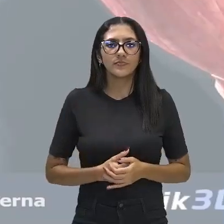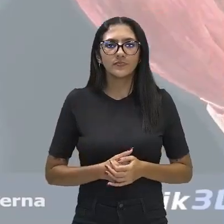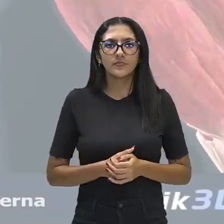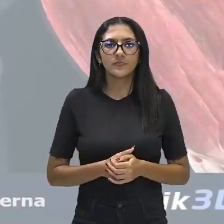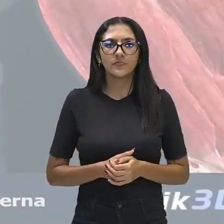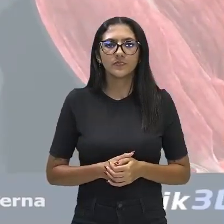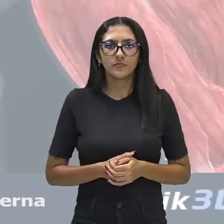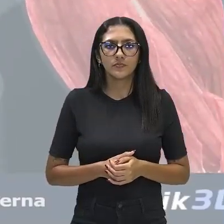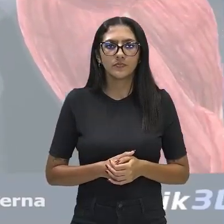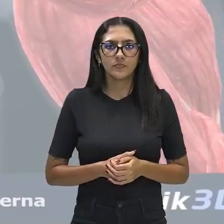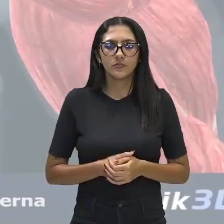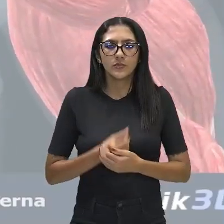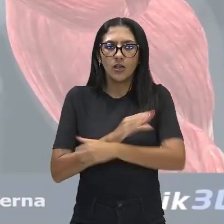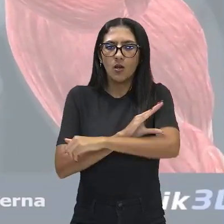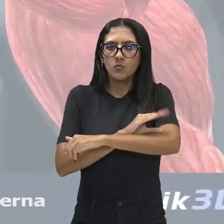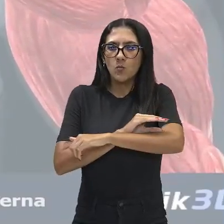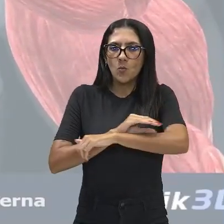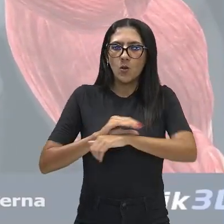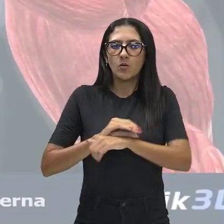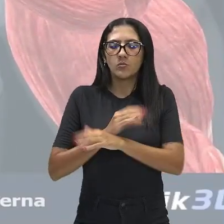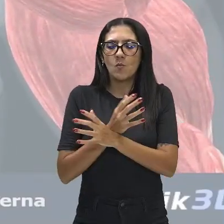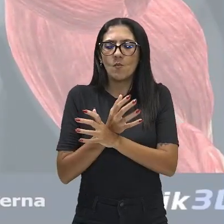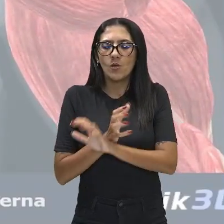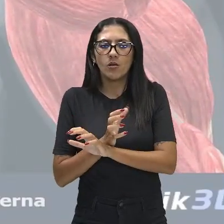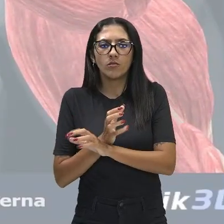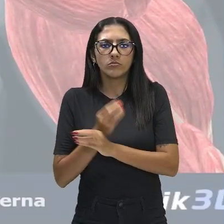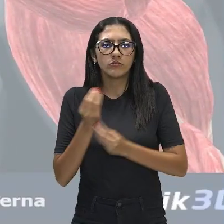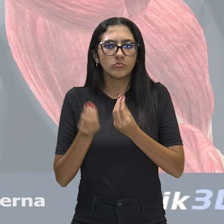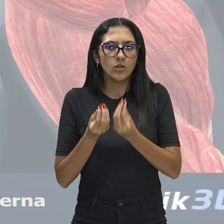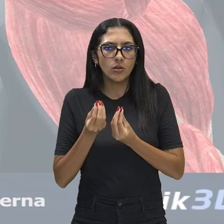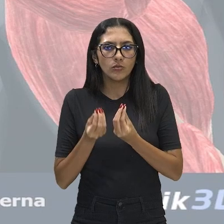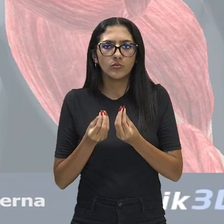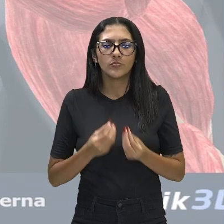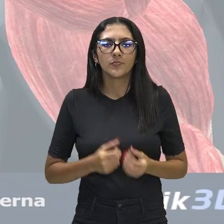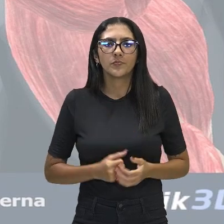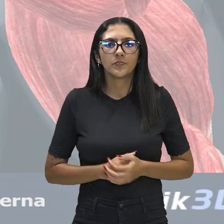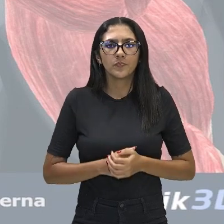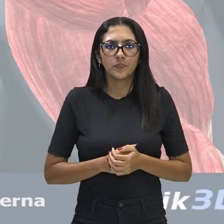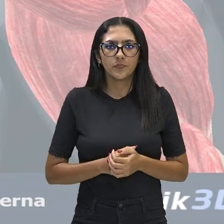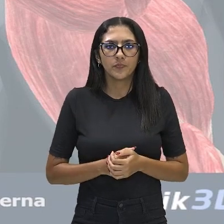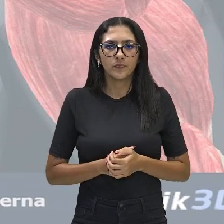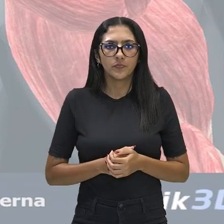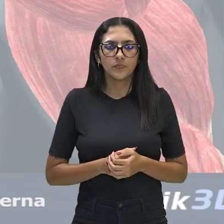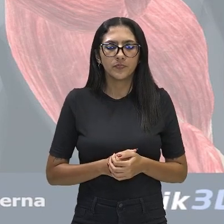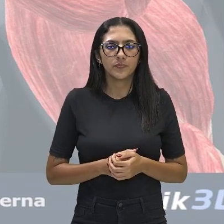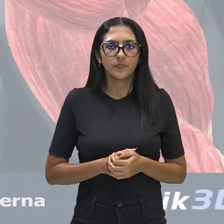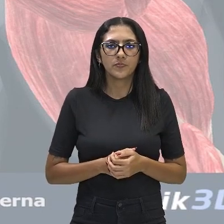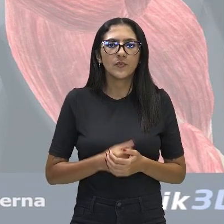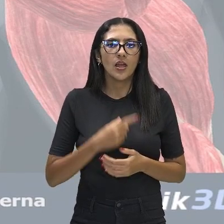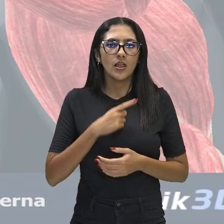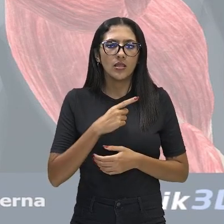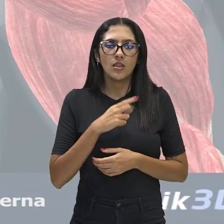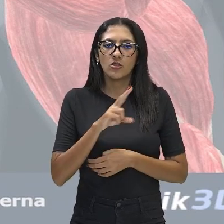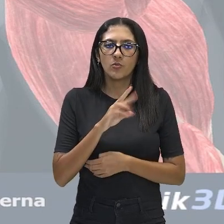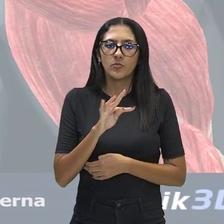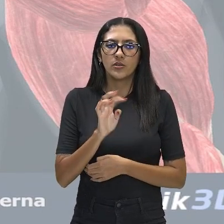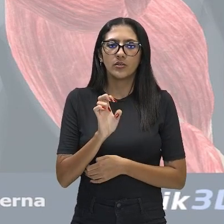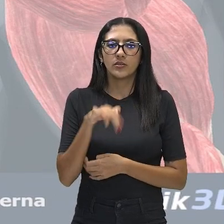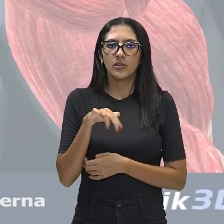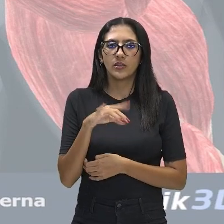de músculo para osso, nós vamos ter o quê? Os